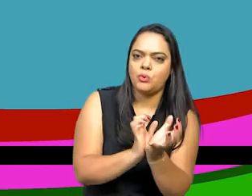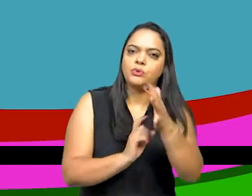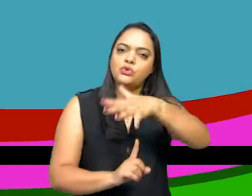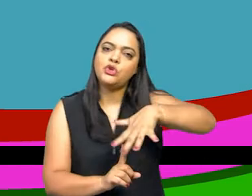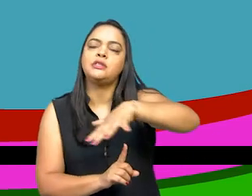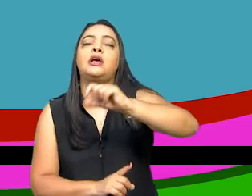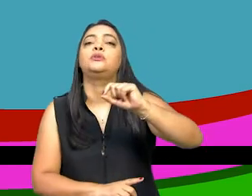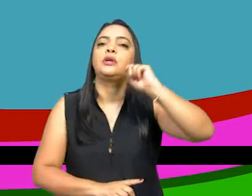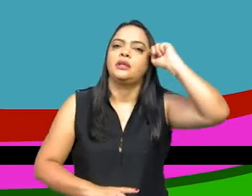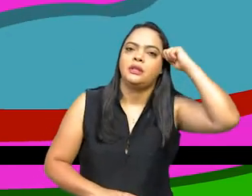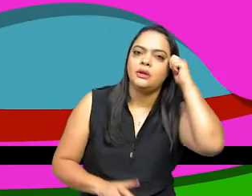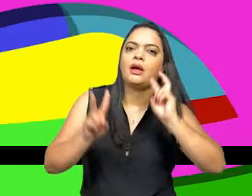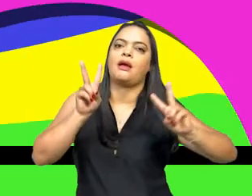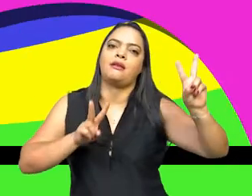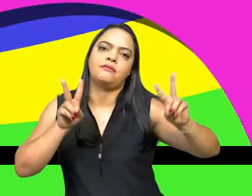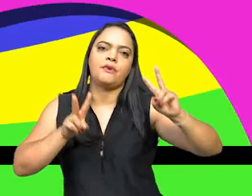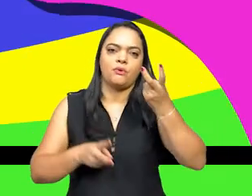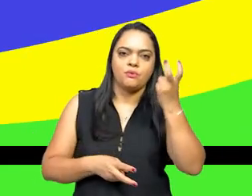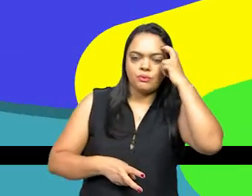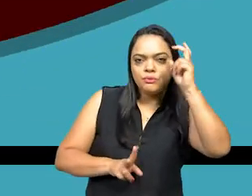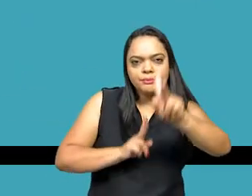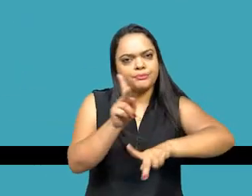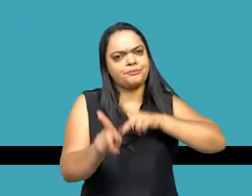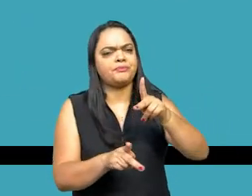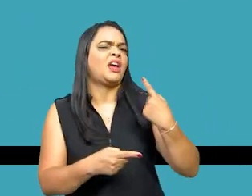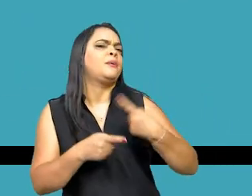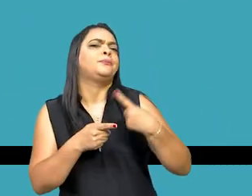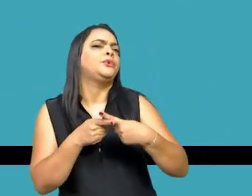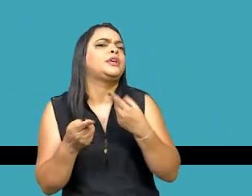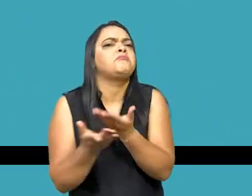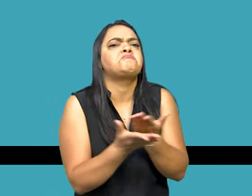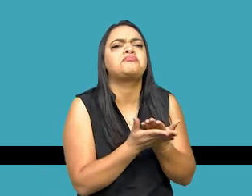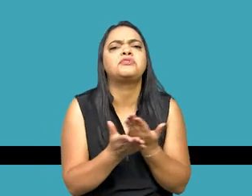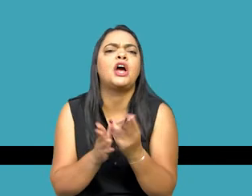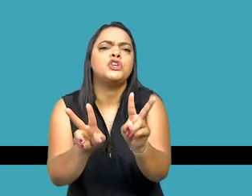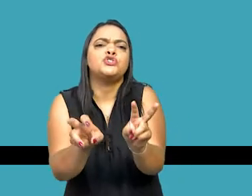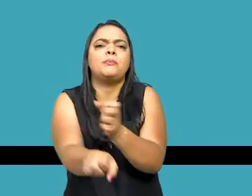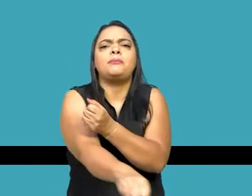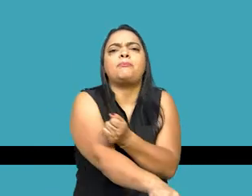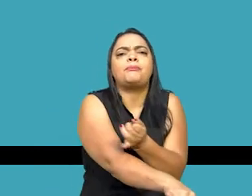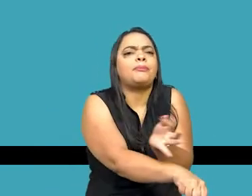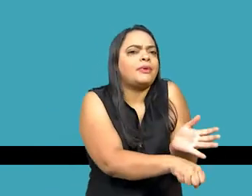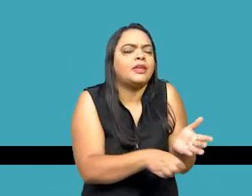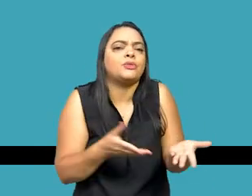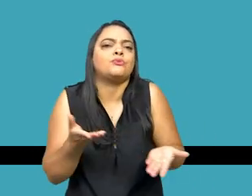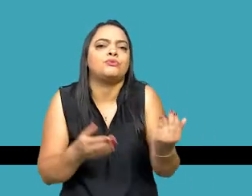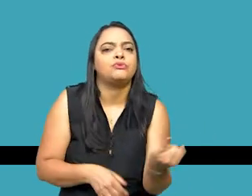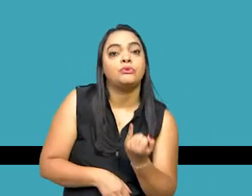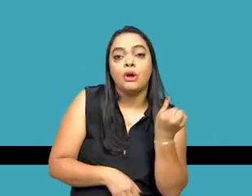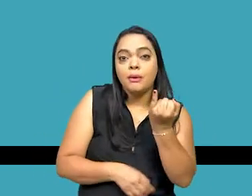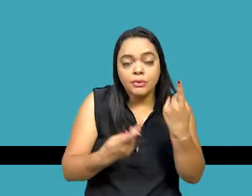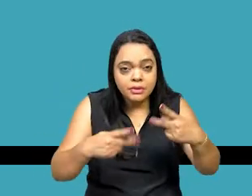clubes sociais negros, carnavais e cultura popular. Por que estudar, falar de branquitude, né,